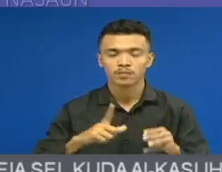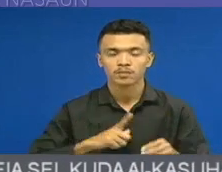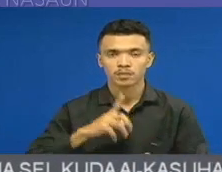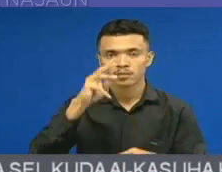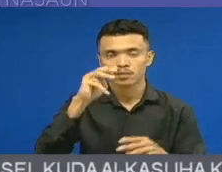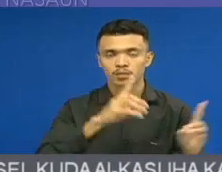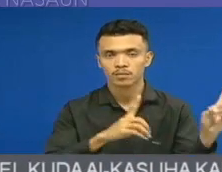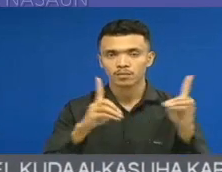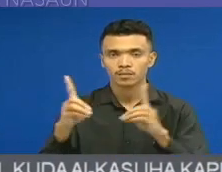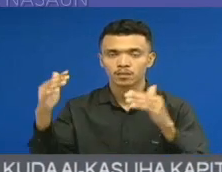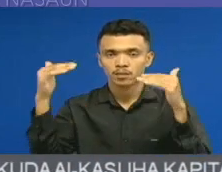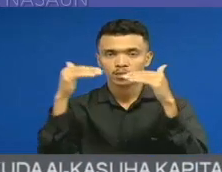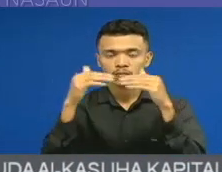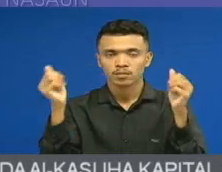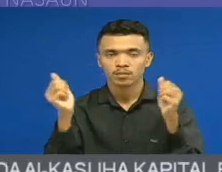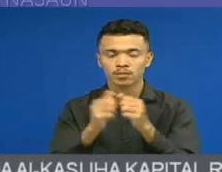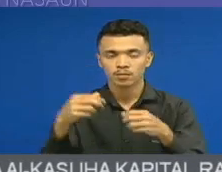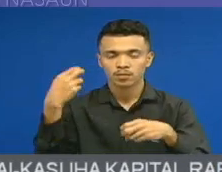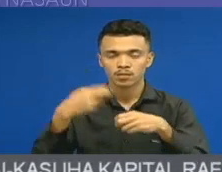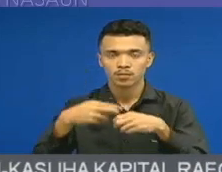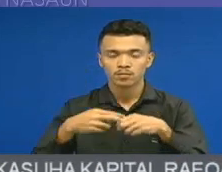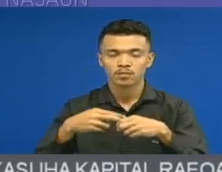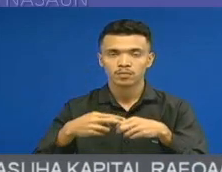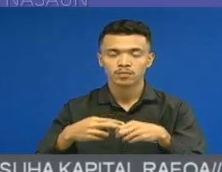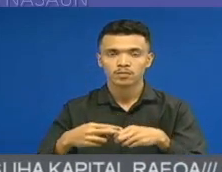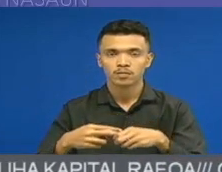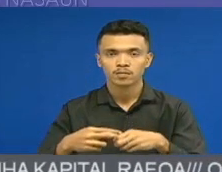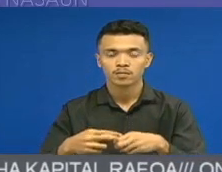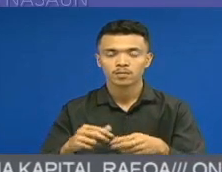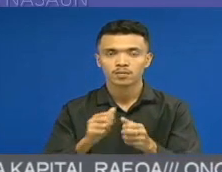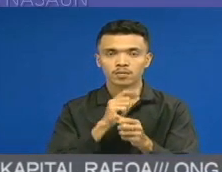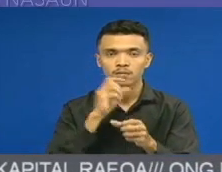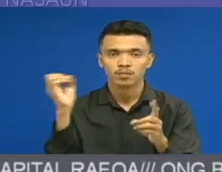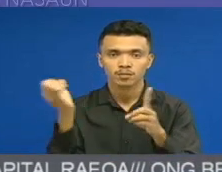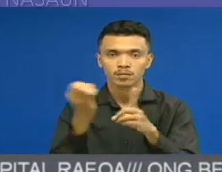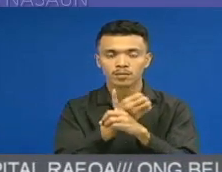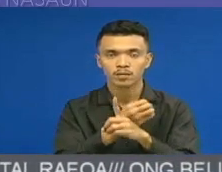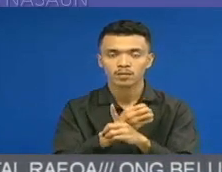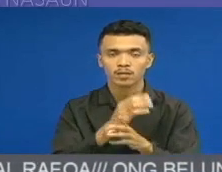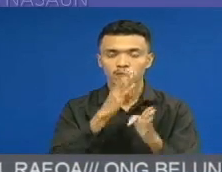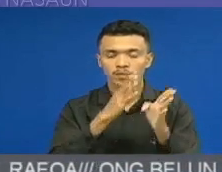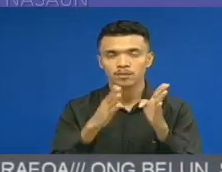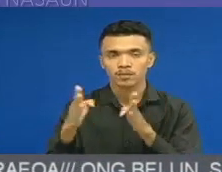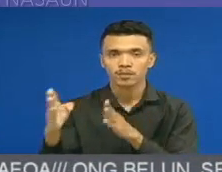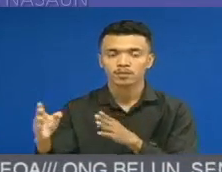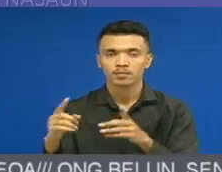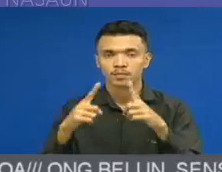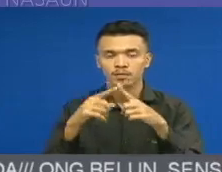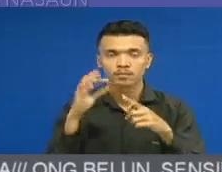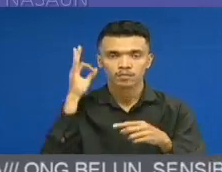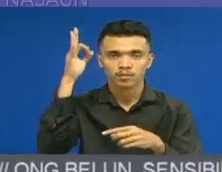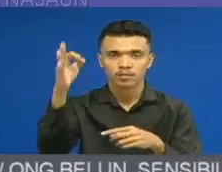realiză seminariul Hotema, obstaclu, dezafiu, no oportunidade e ambito preparativo ba